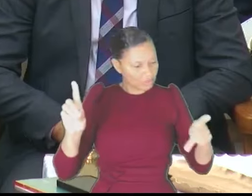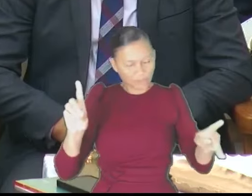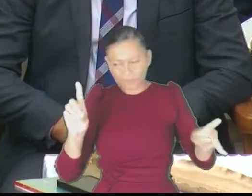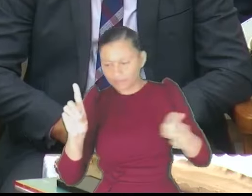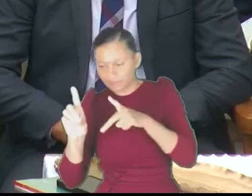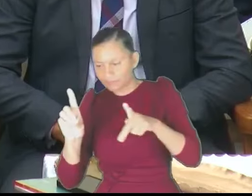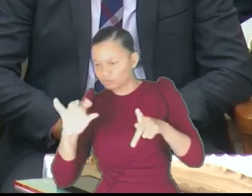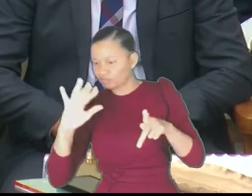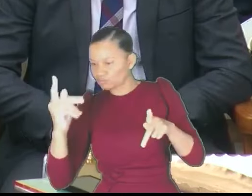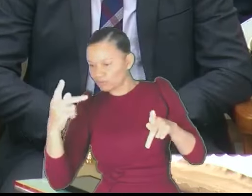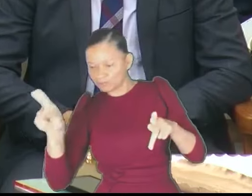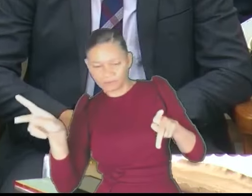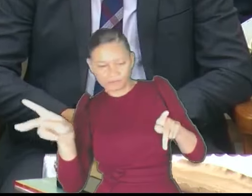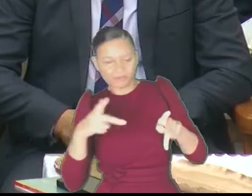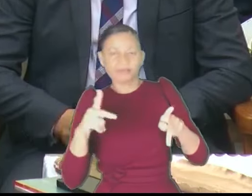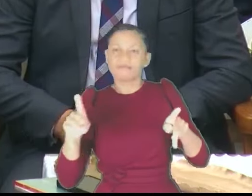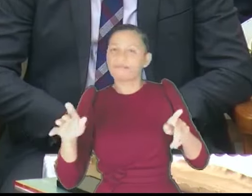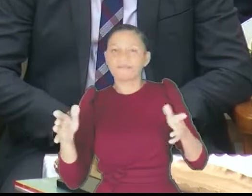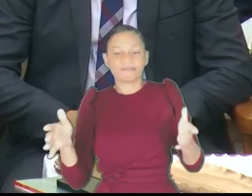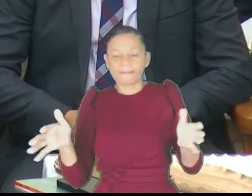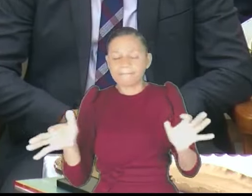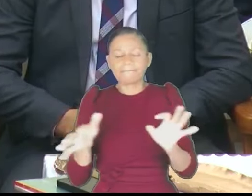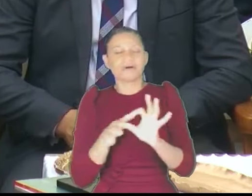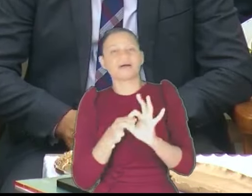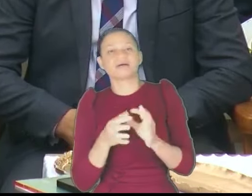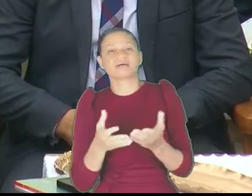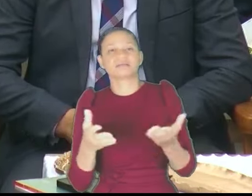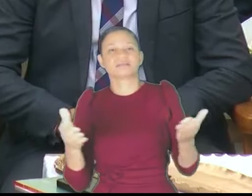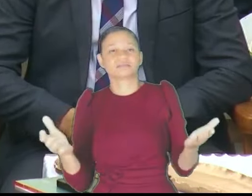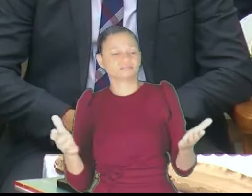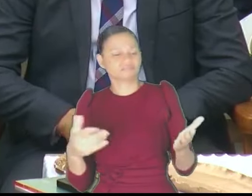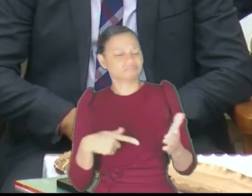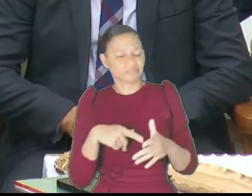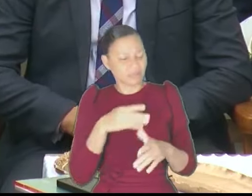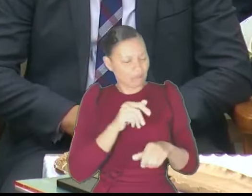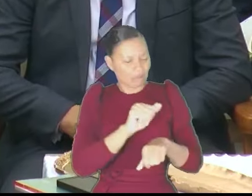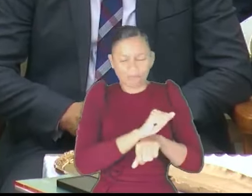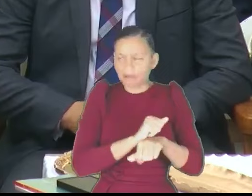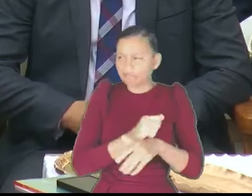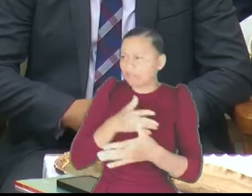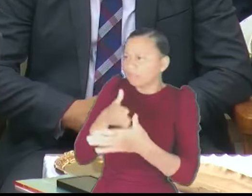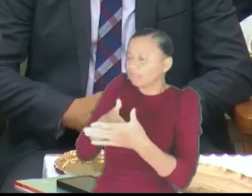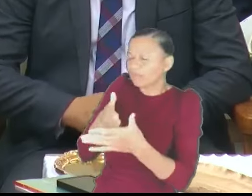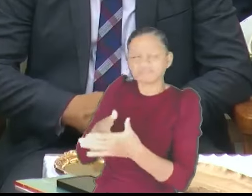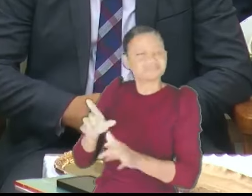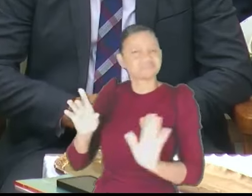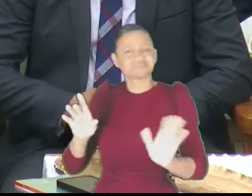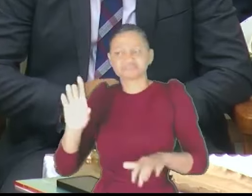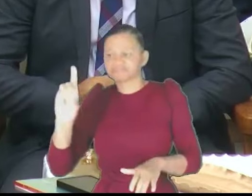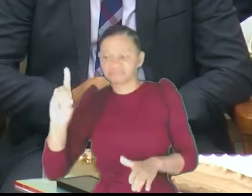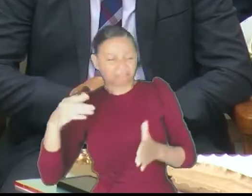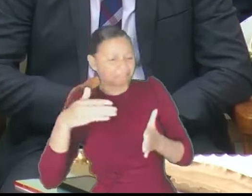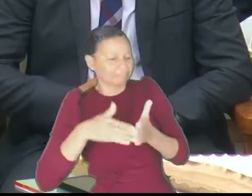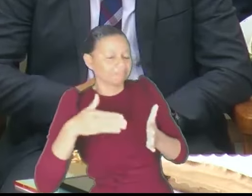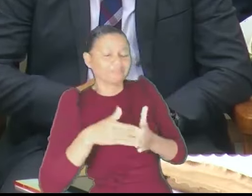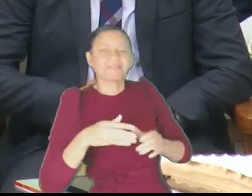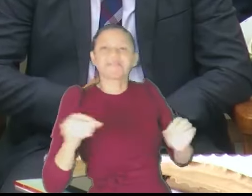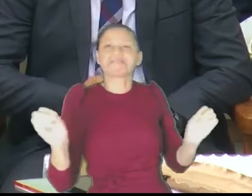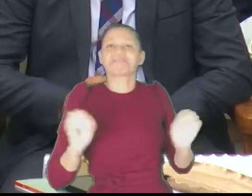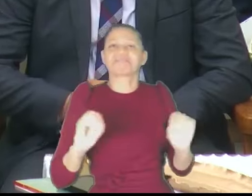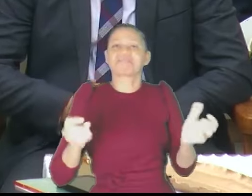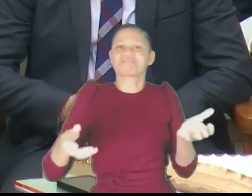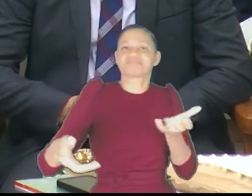meu. Abraão, da parte de Deus, não tem restrição alguma, e Deus, da parte de Abraão, da mesma